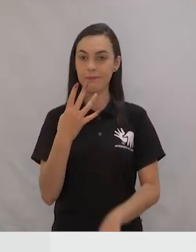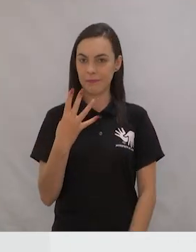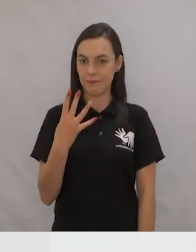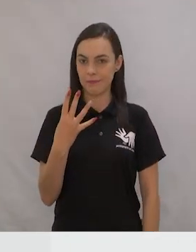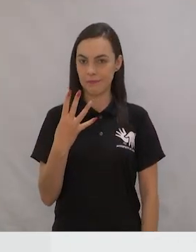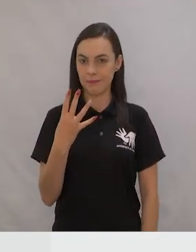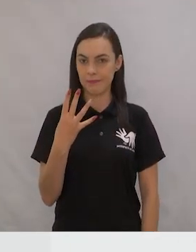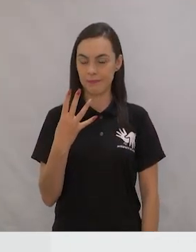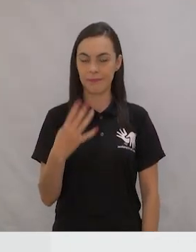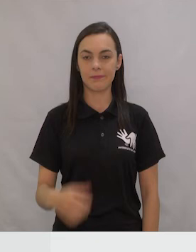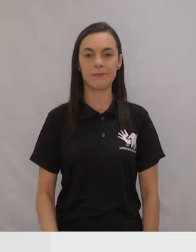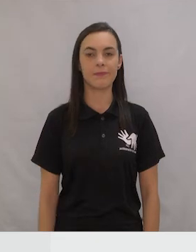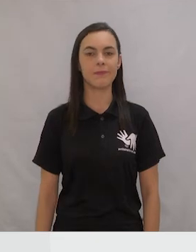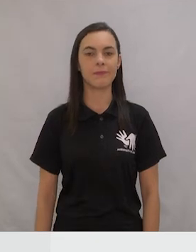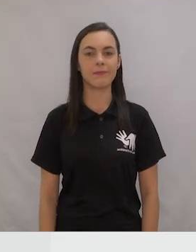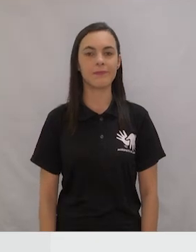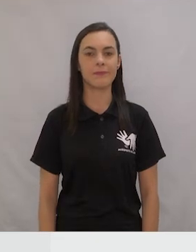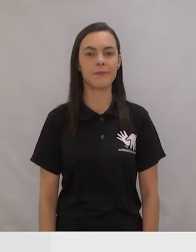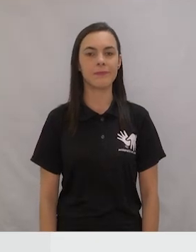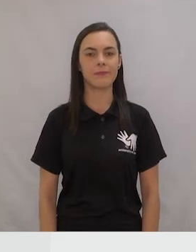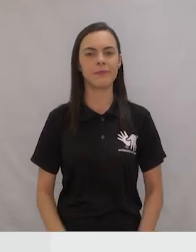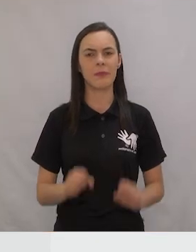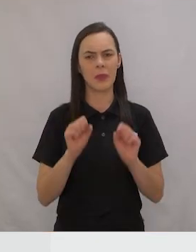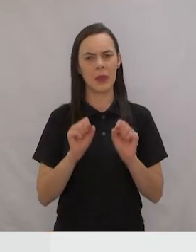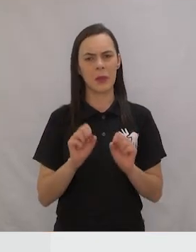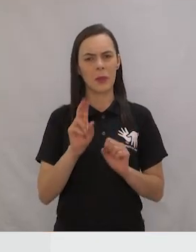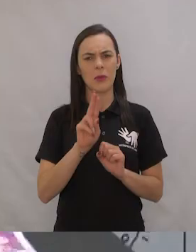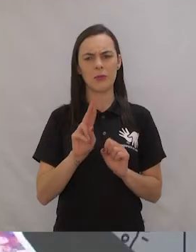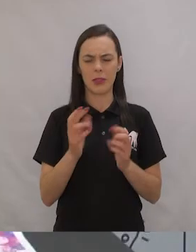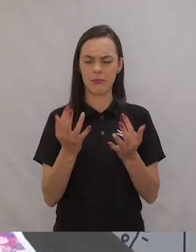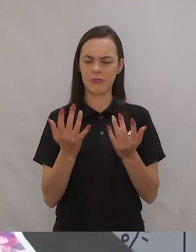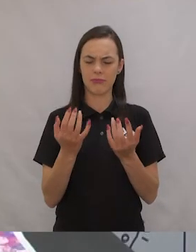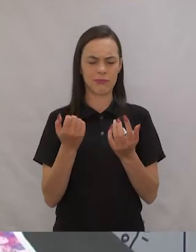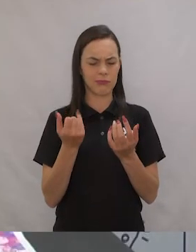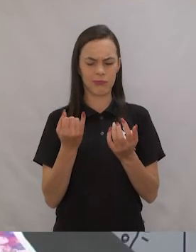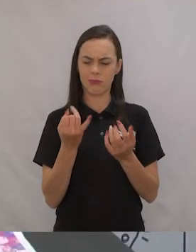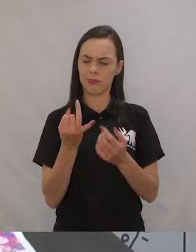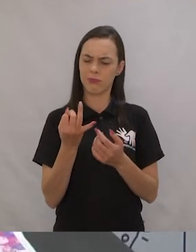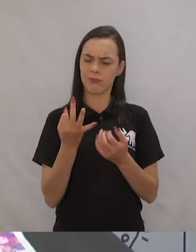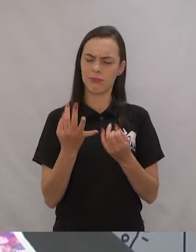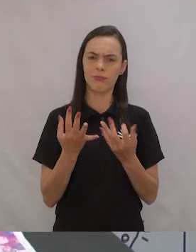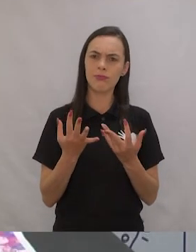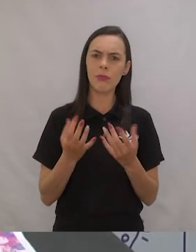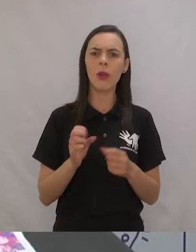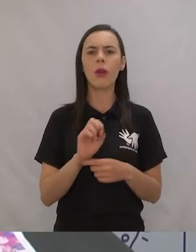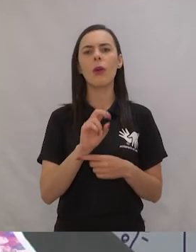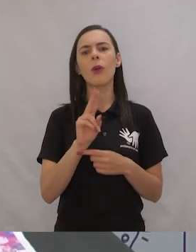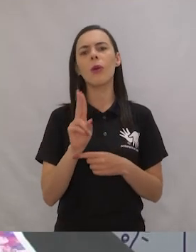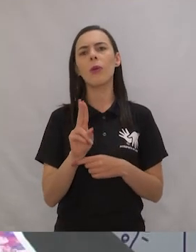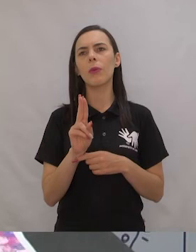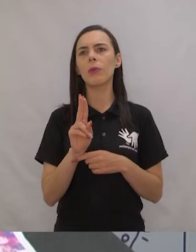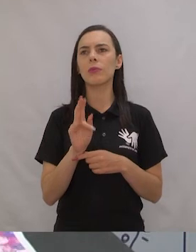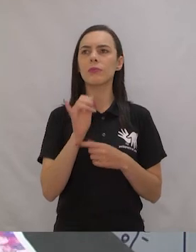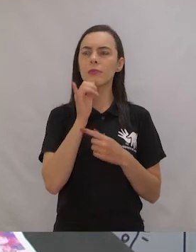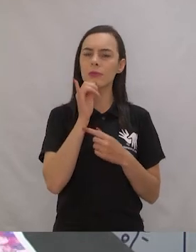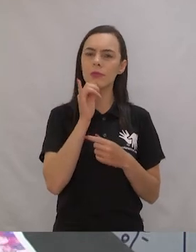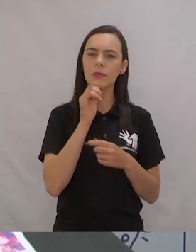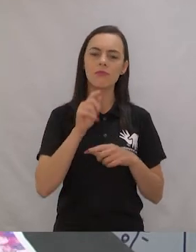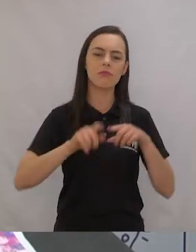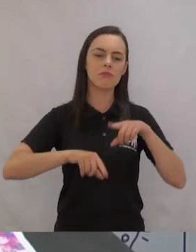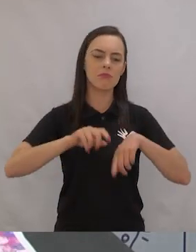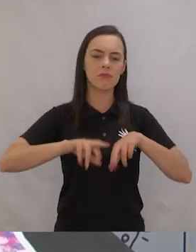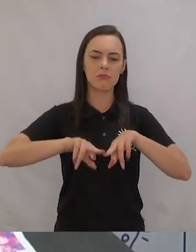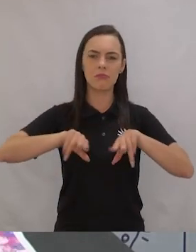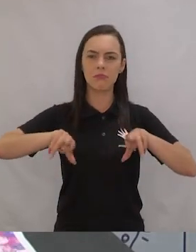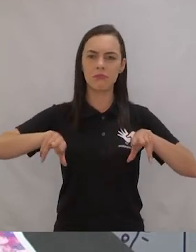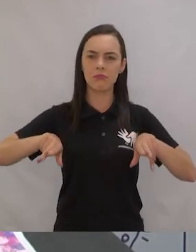mais 4. Vocês podem usar os dedinhos ou vocês também podem usar